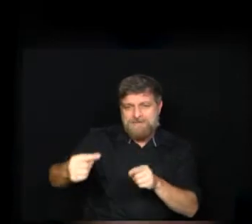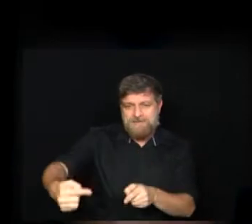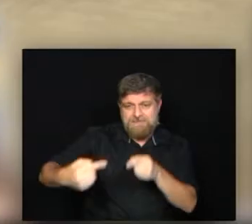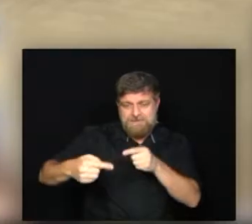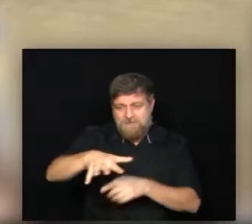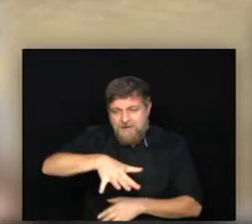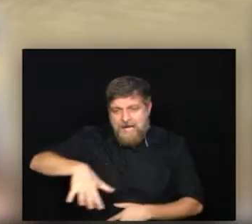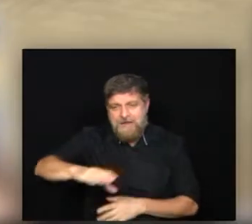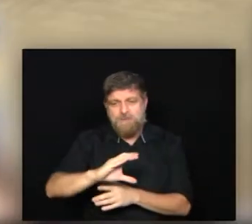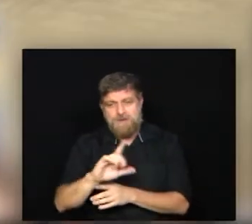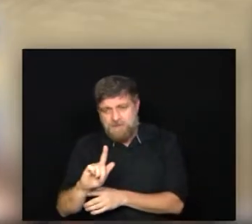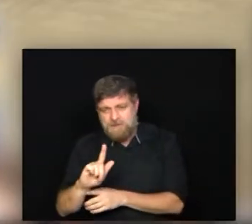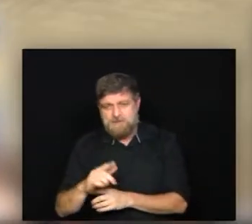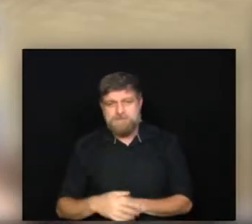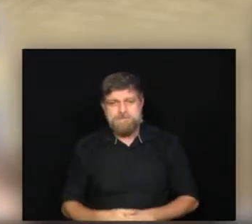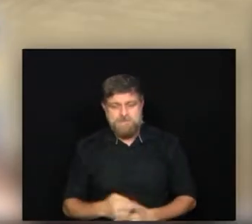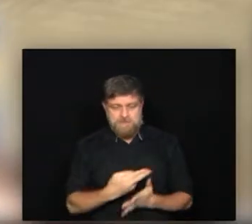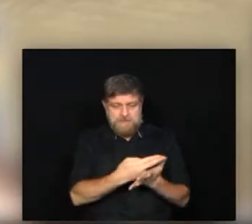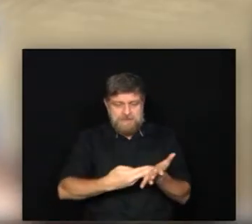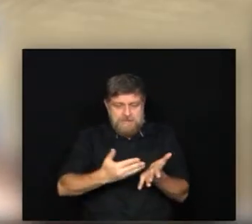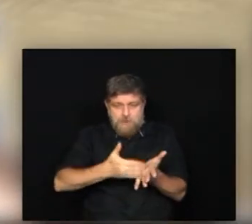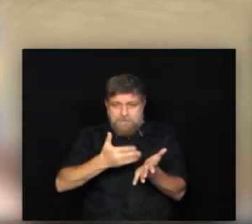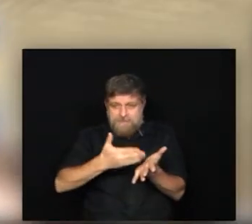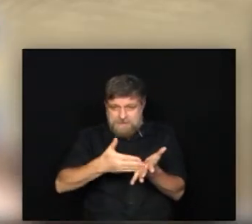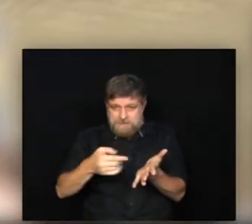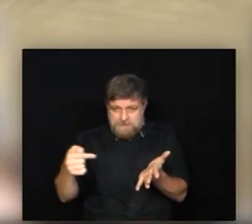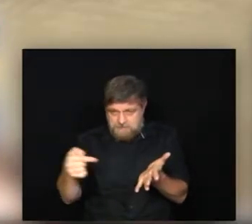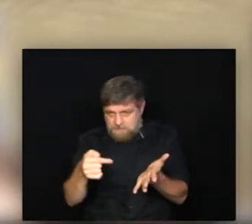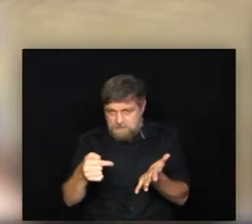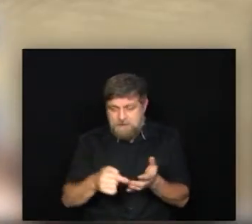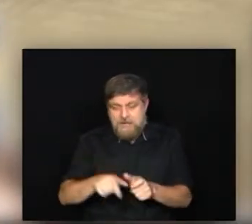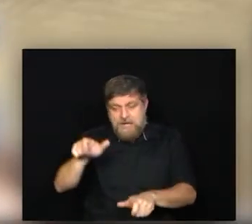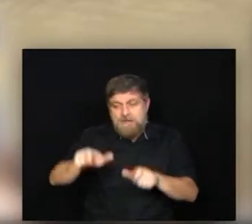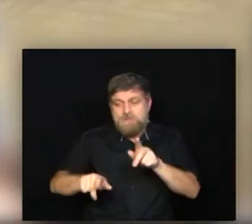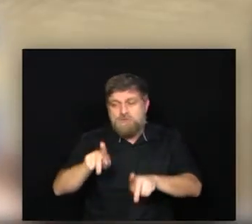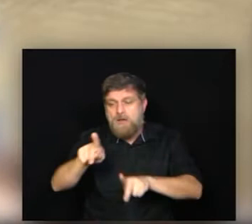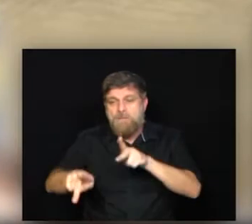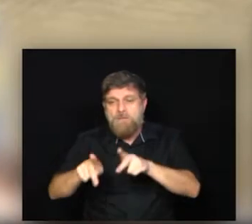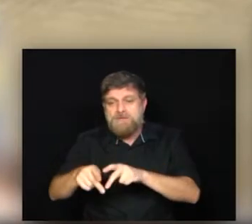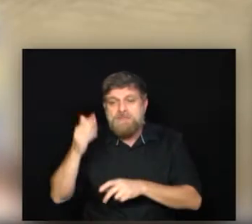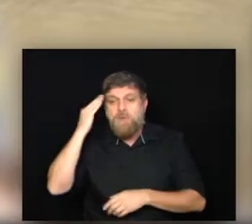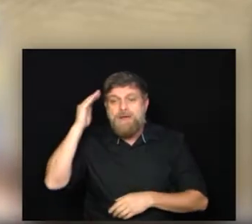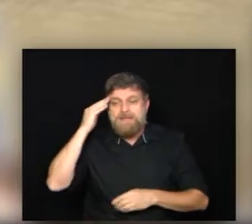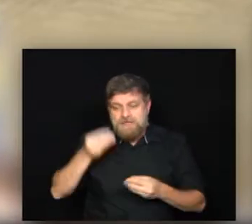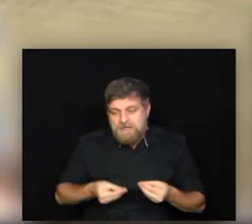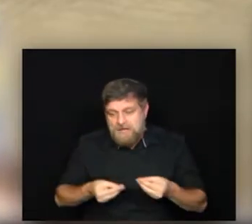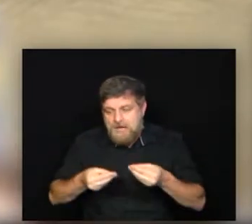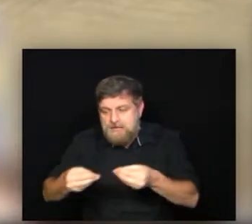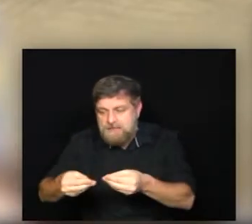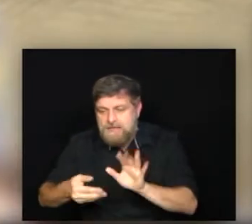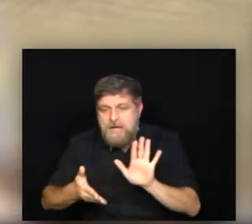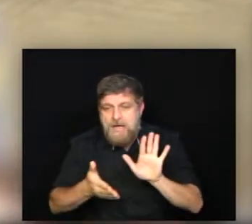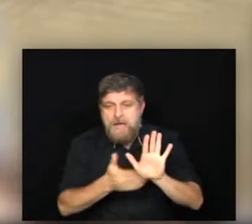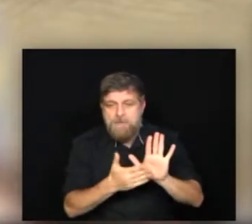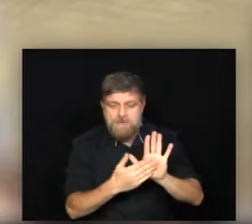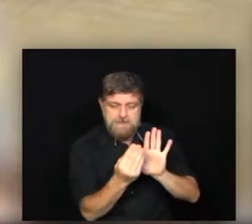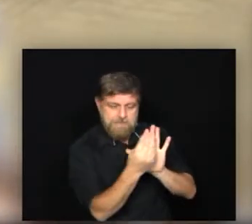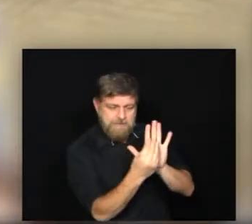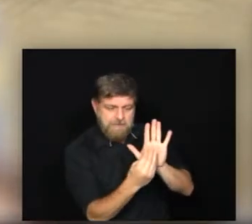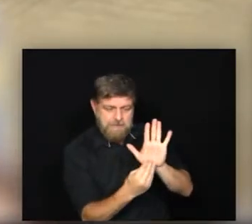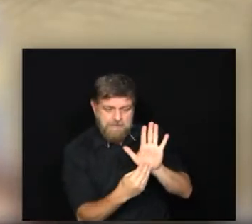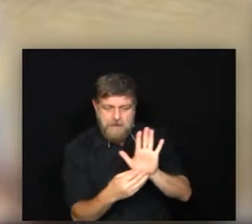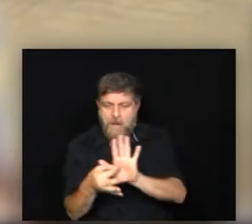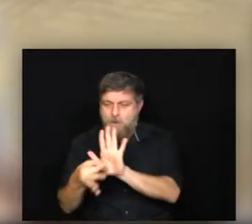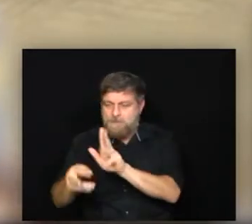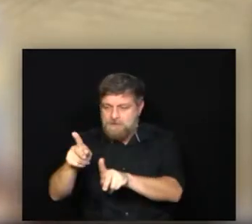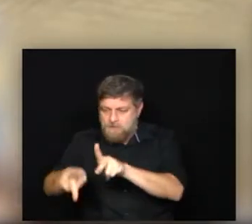do distrito. Sem dúvida, a cartilha para que a população possa conhecer em detalhes as propostas que foram colhidas, tanto da própria população